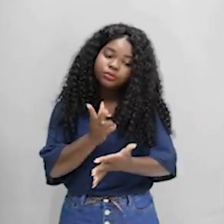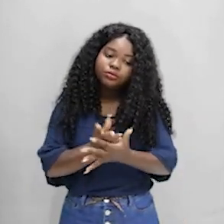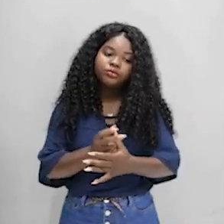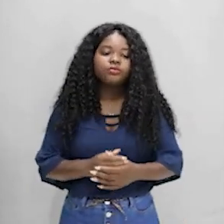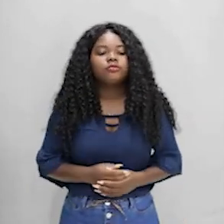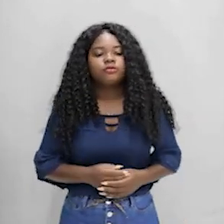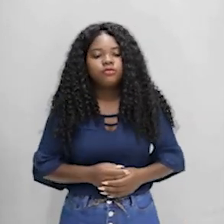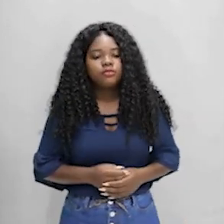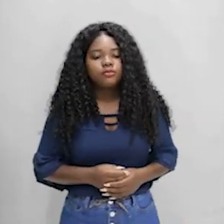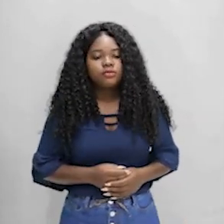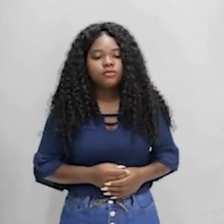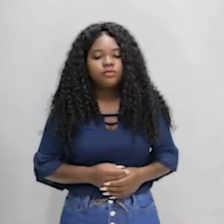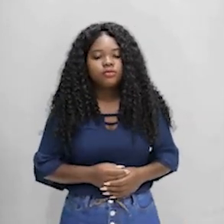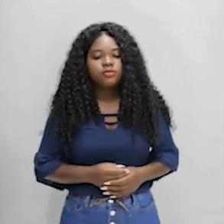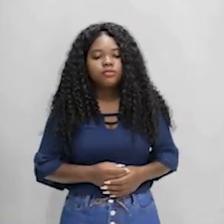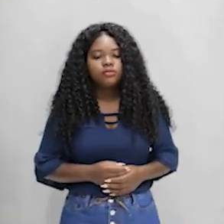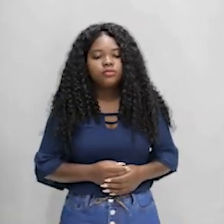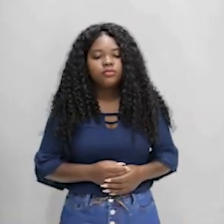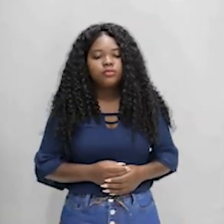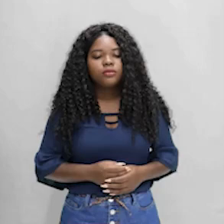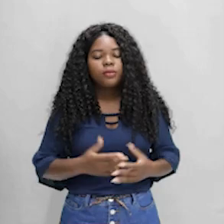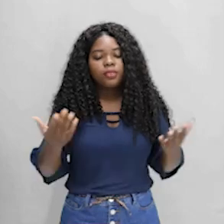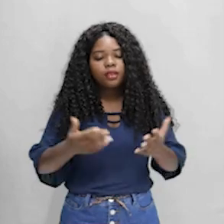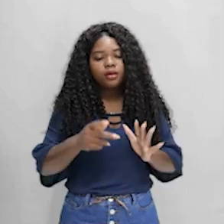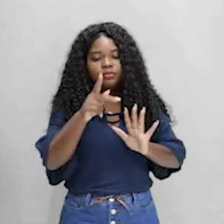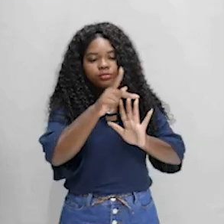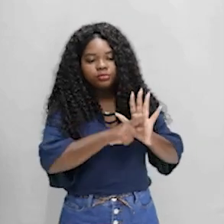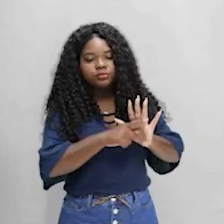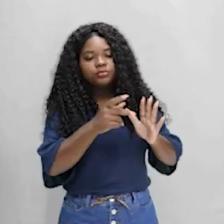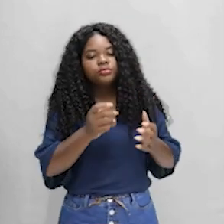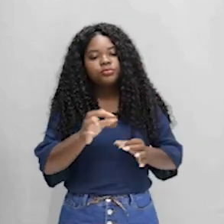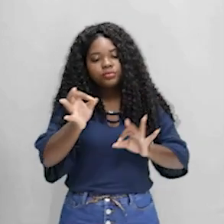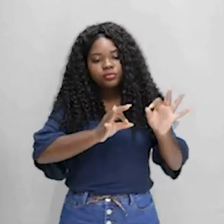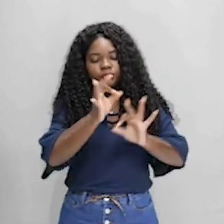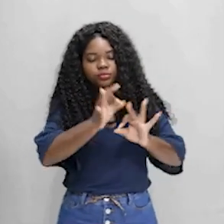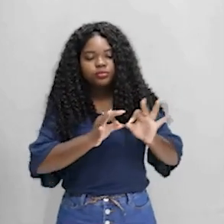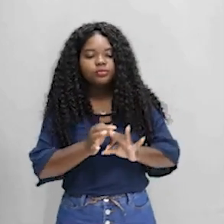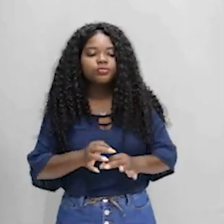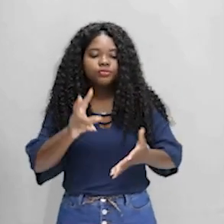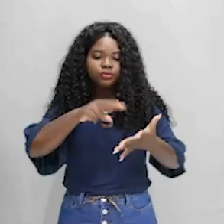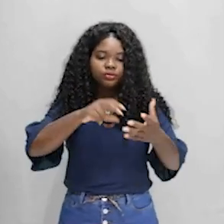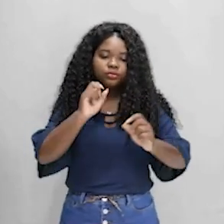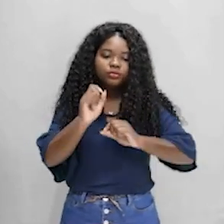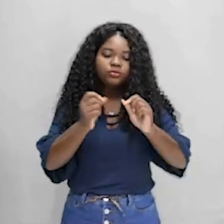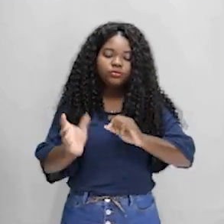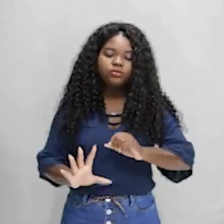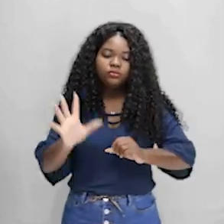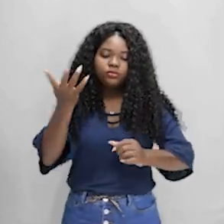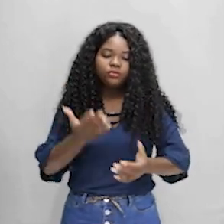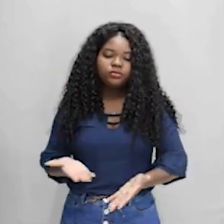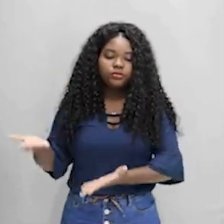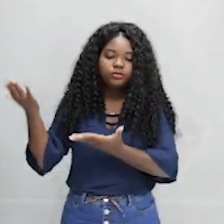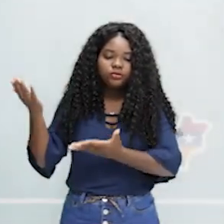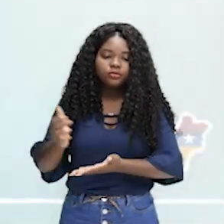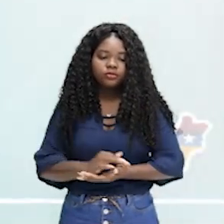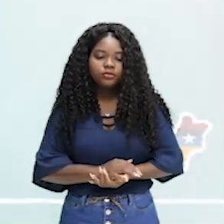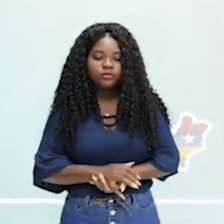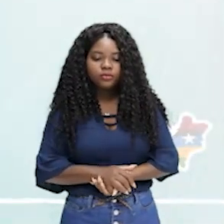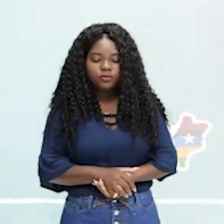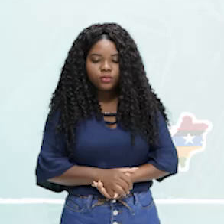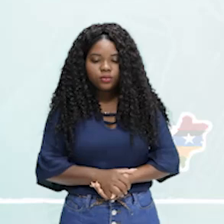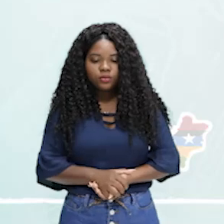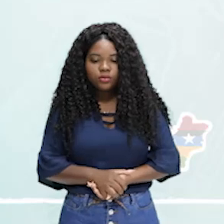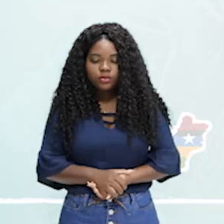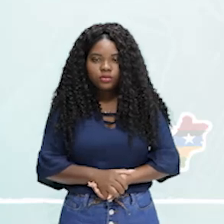constante. Professor, fale das etapas. A primeira etapa, o planejar. O que acontece no planejar? Organizar de